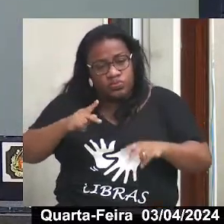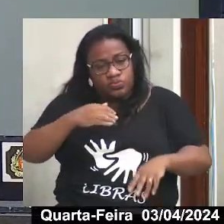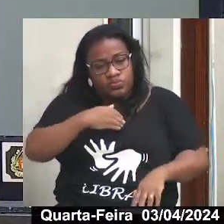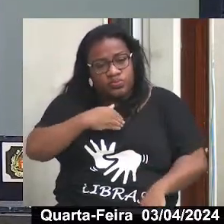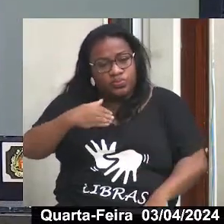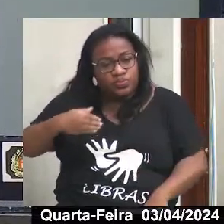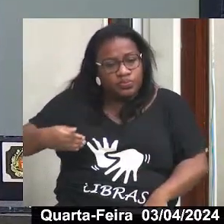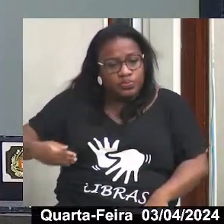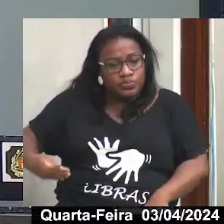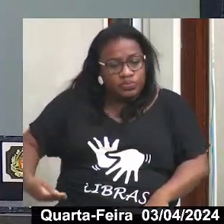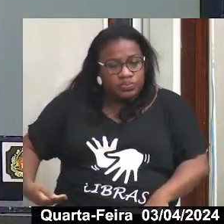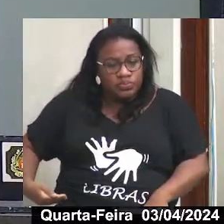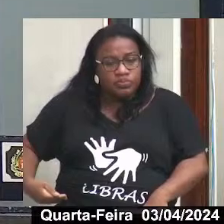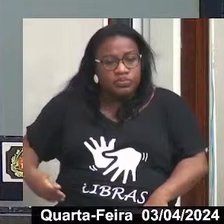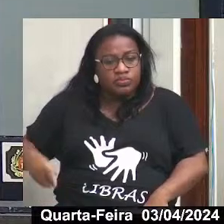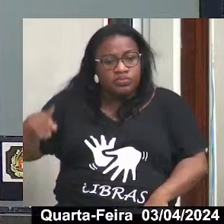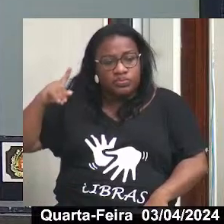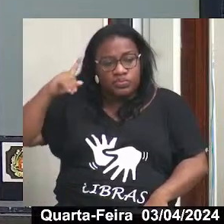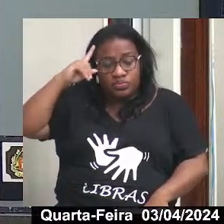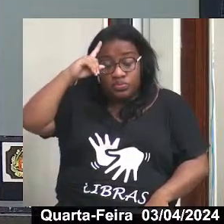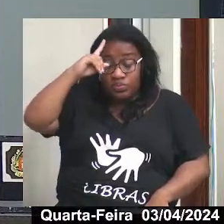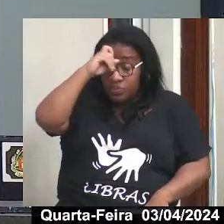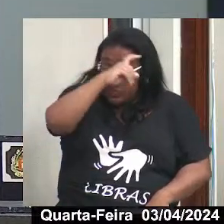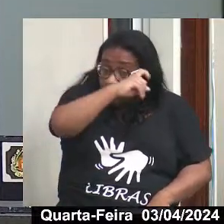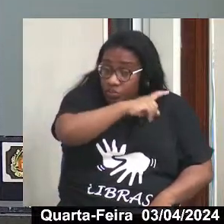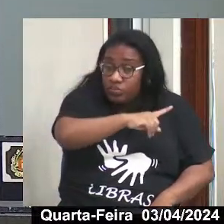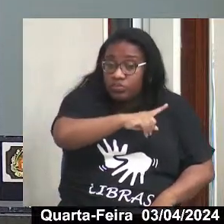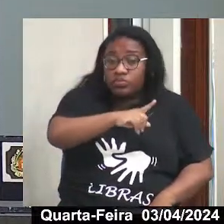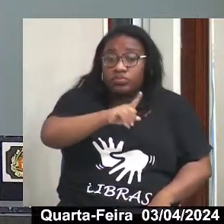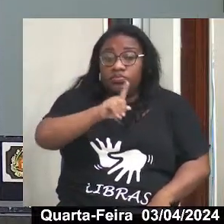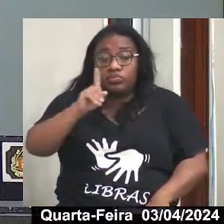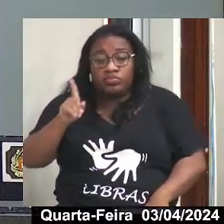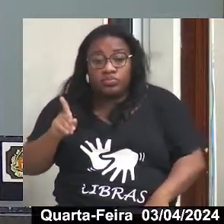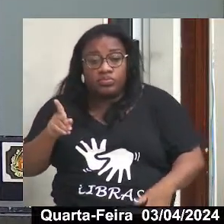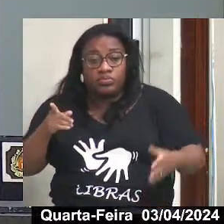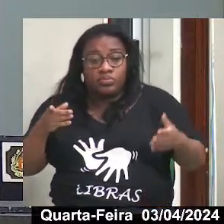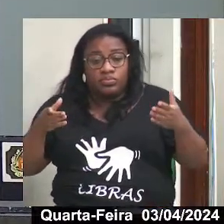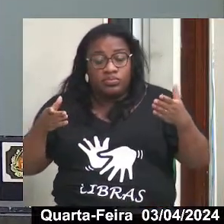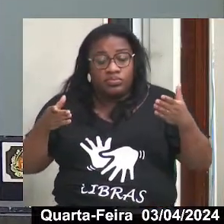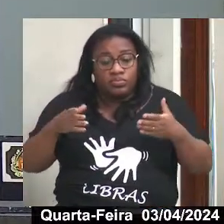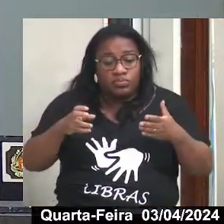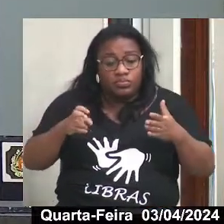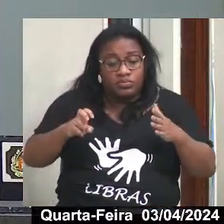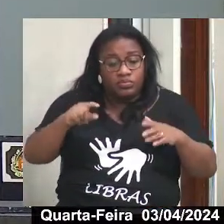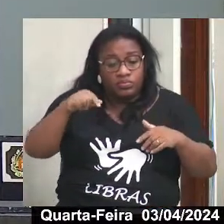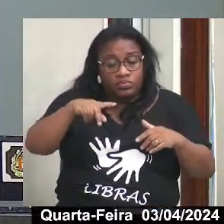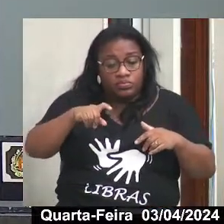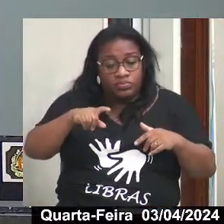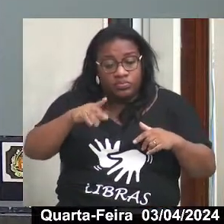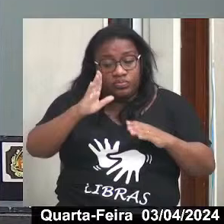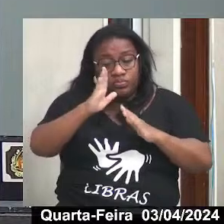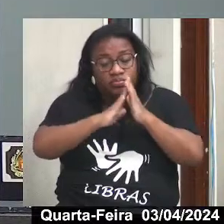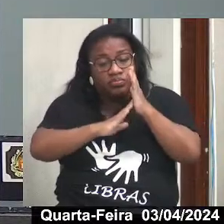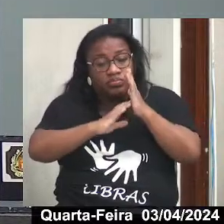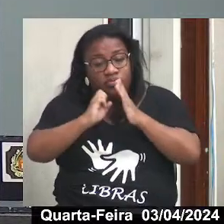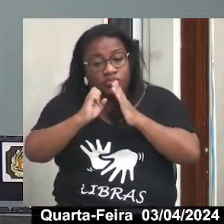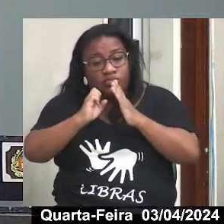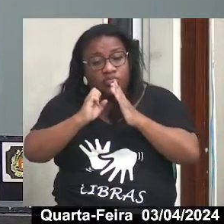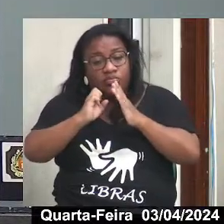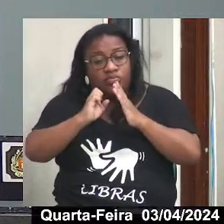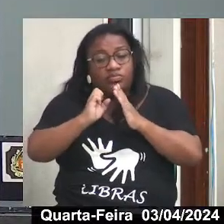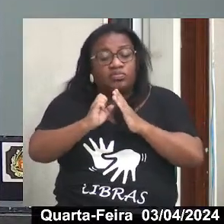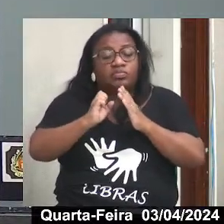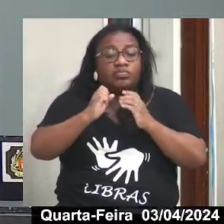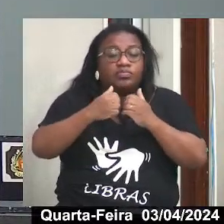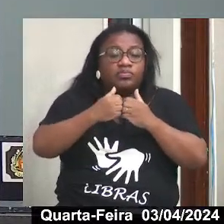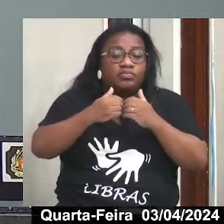muitas pessoas estão com dificuldade para comprar os alimentos. Então, temos aí, aqui no Embu das Artes, as